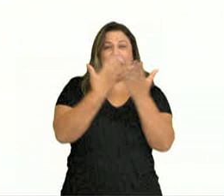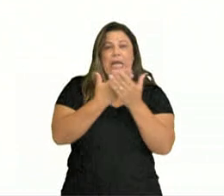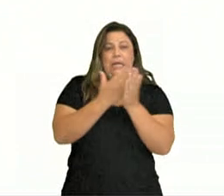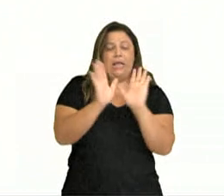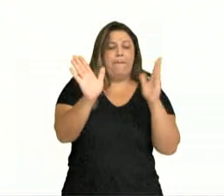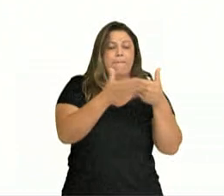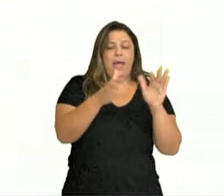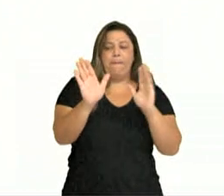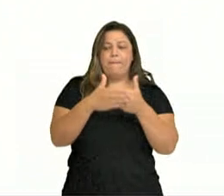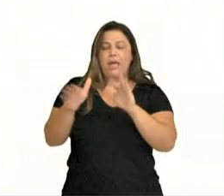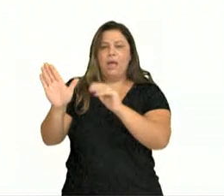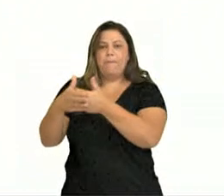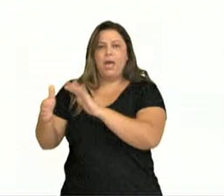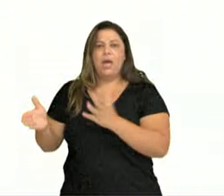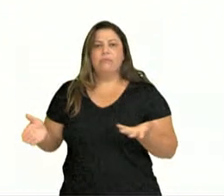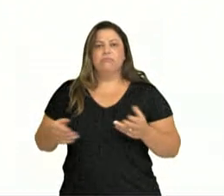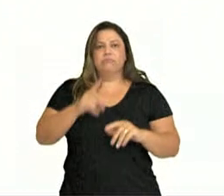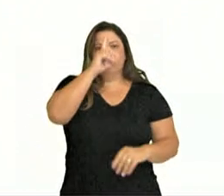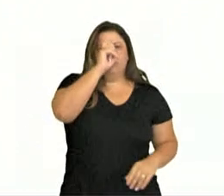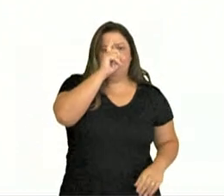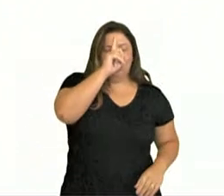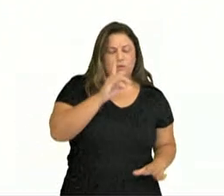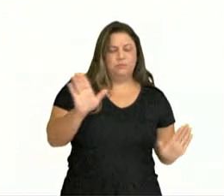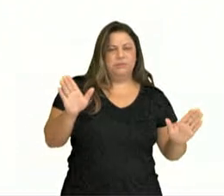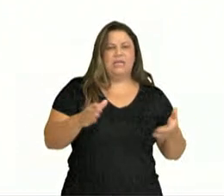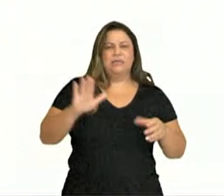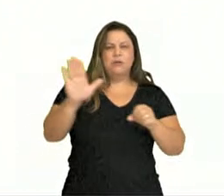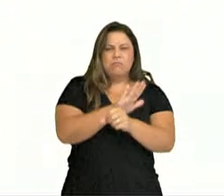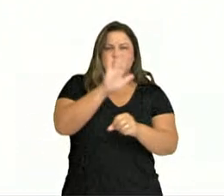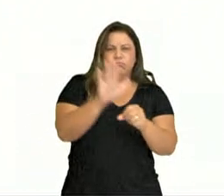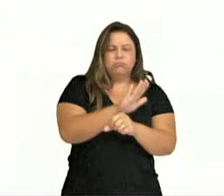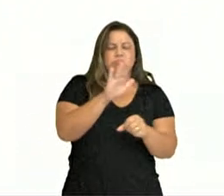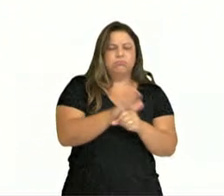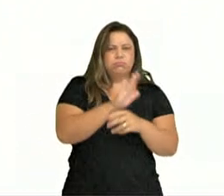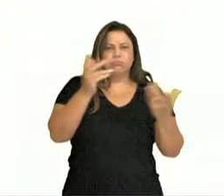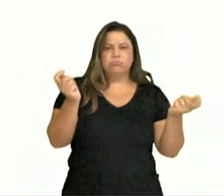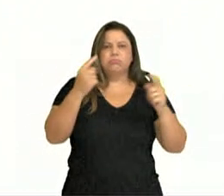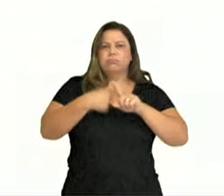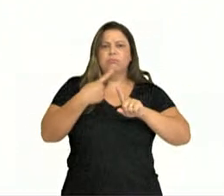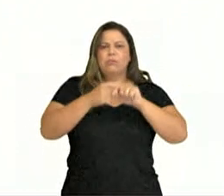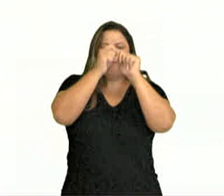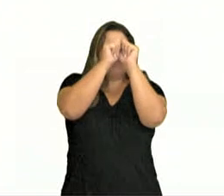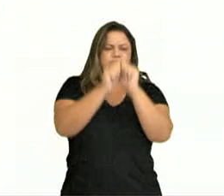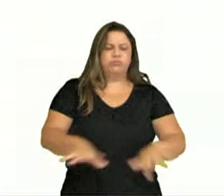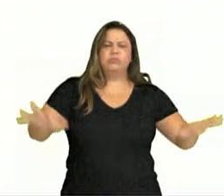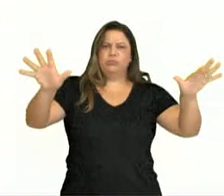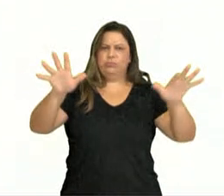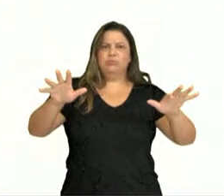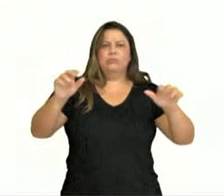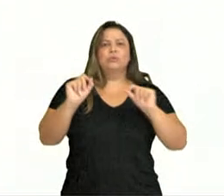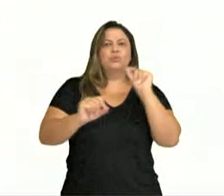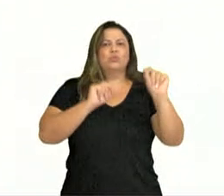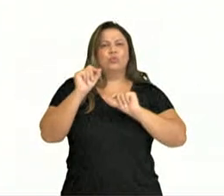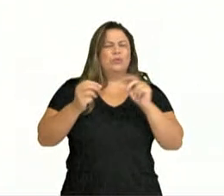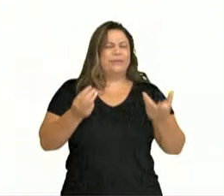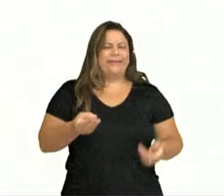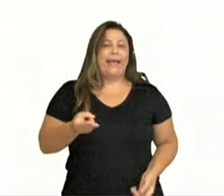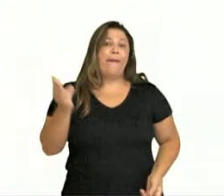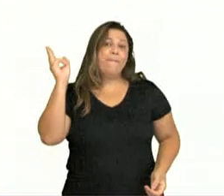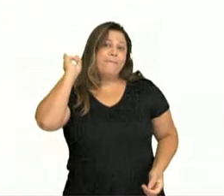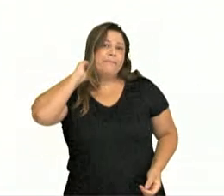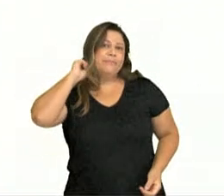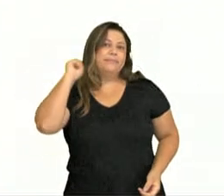fechadas, hospitais lotados, eventos cancelados por conta de um surto de meningite, certo?